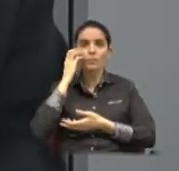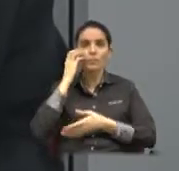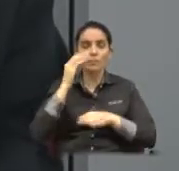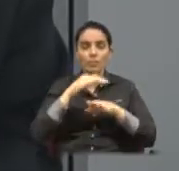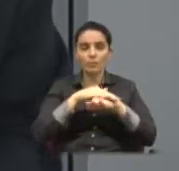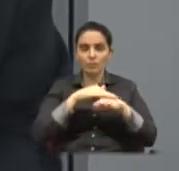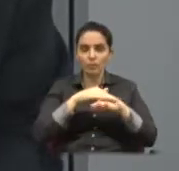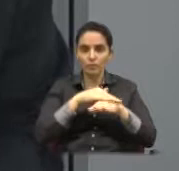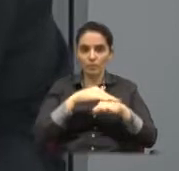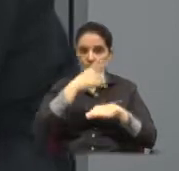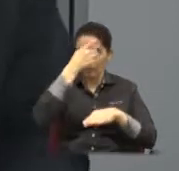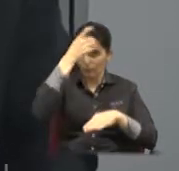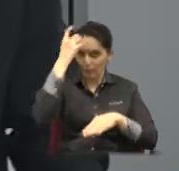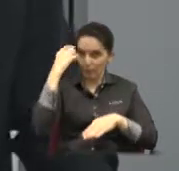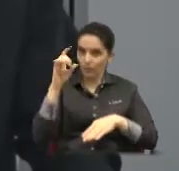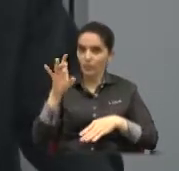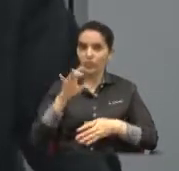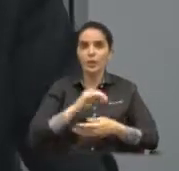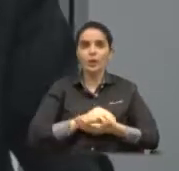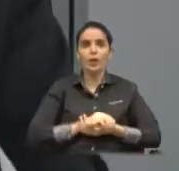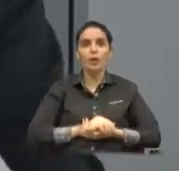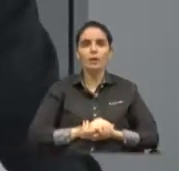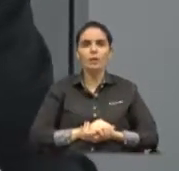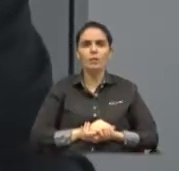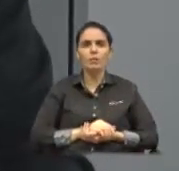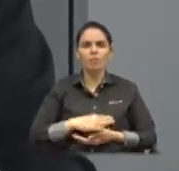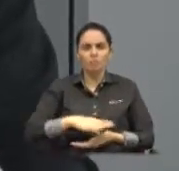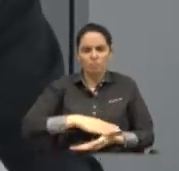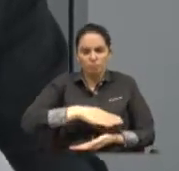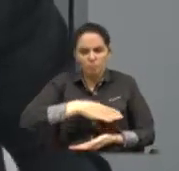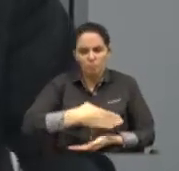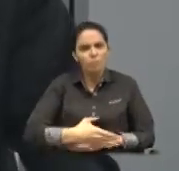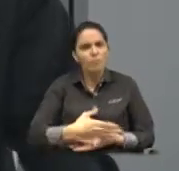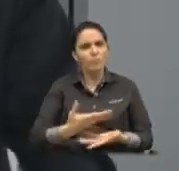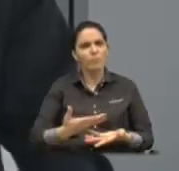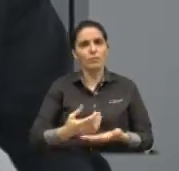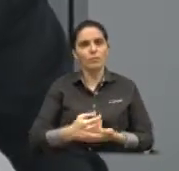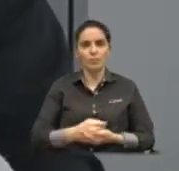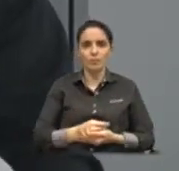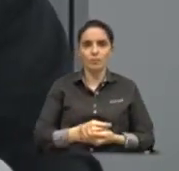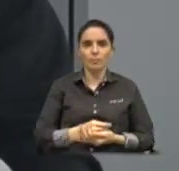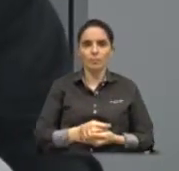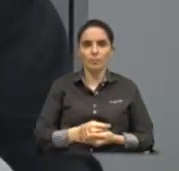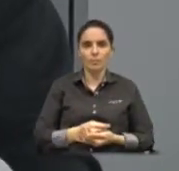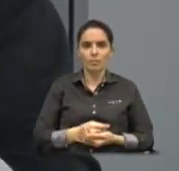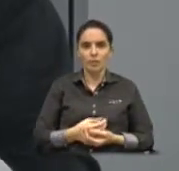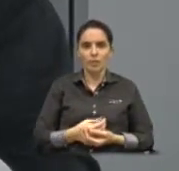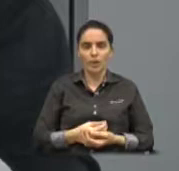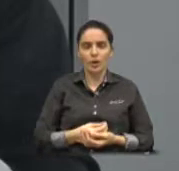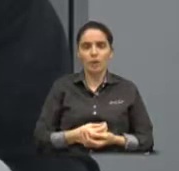o vereador Wagner Barbosa, da nossa indignação, né, vereador? Eu acho que